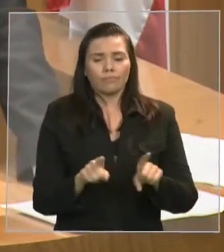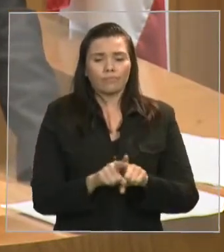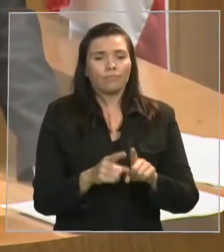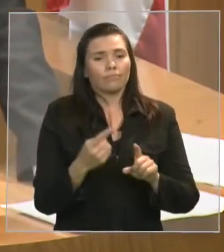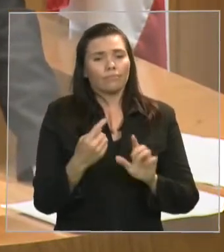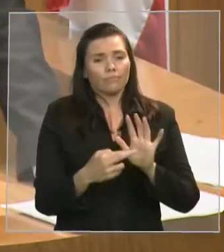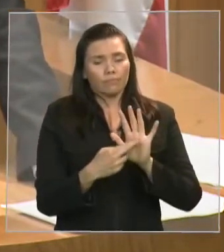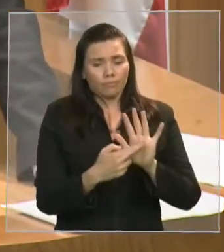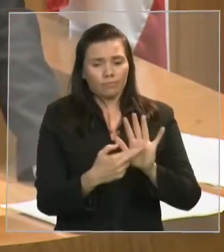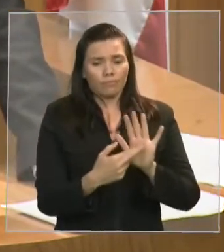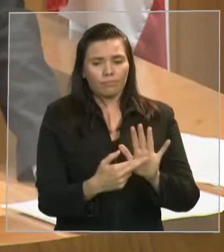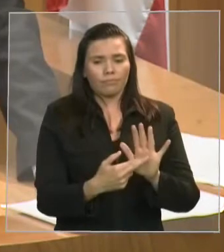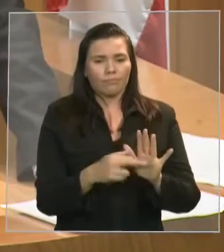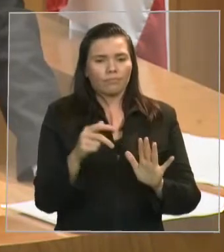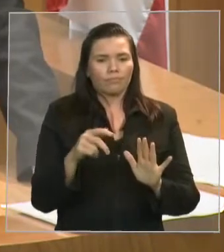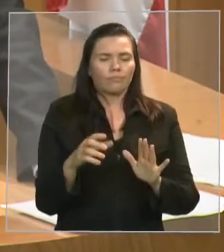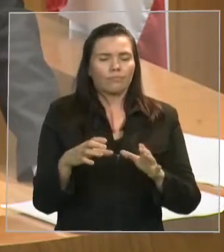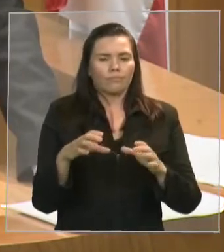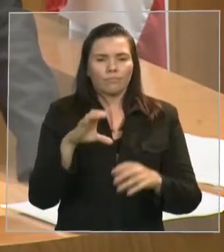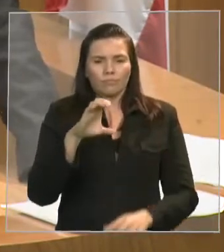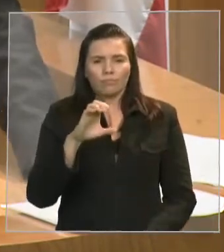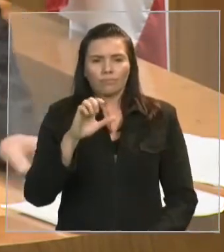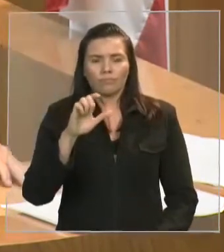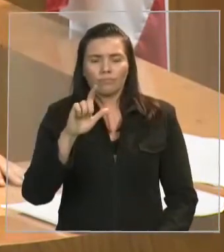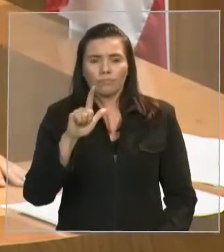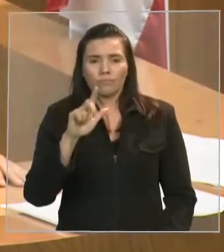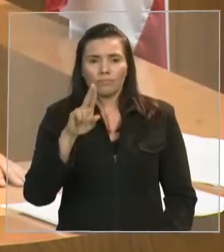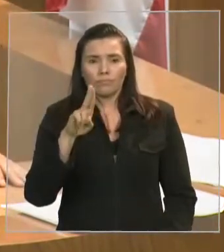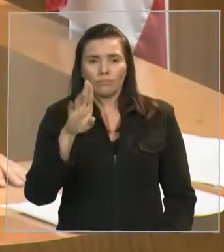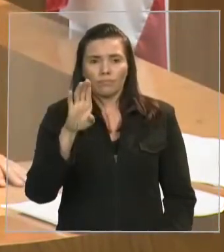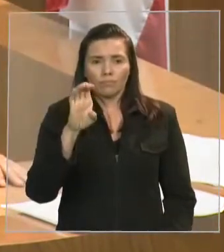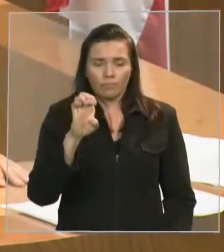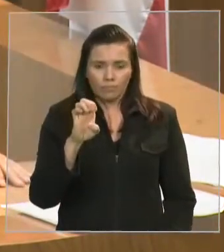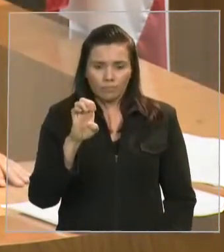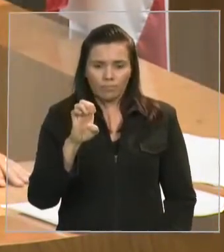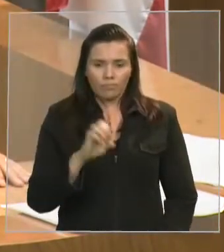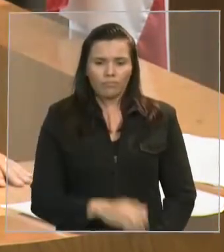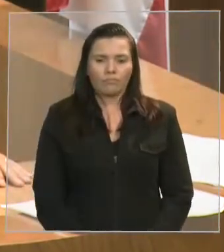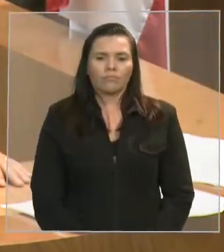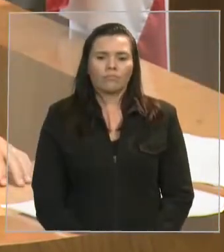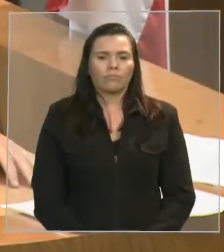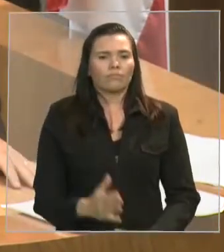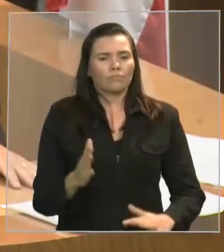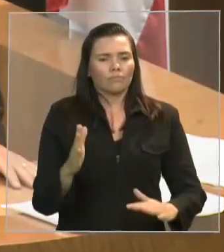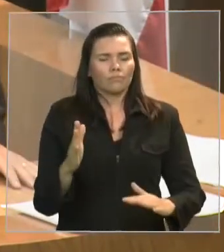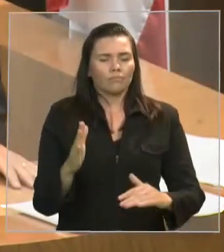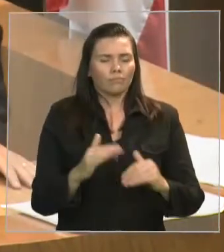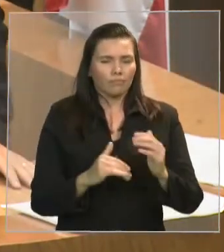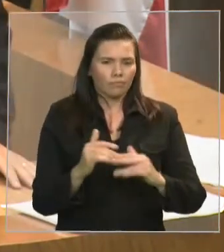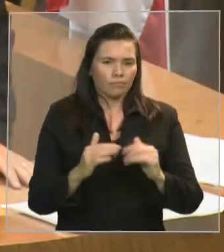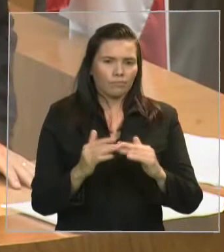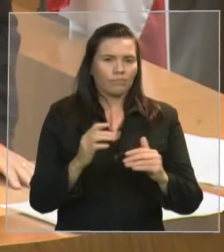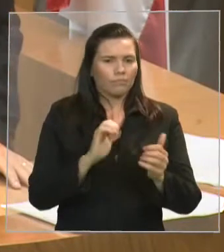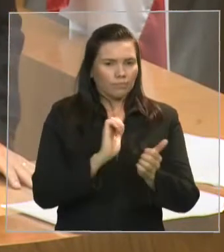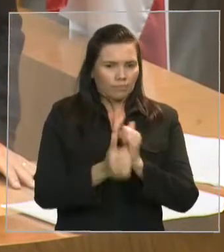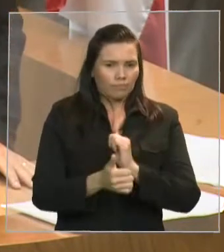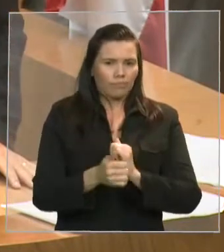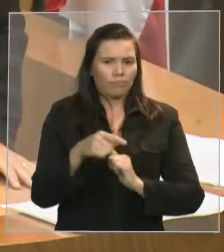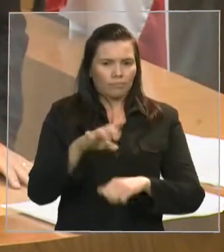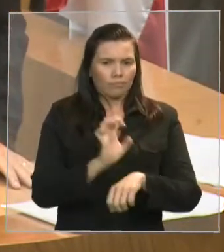representante dos clubes profissionais do Estado do Maranhão e aqui, senhores, pasmem, o governador do Estado